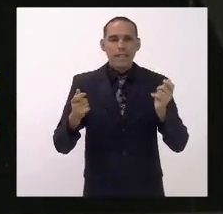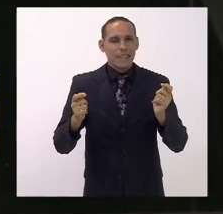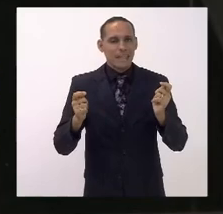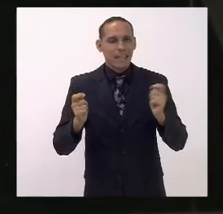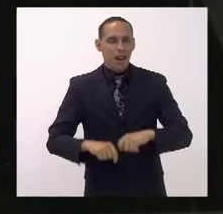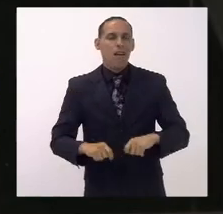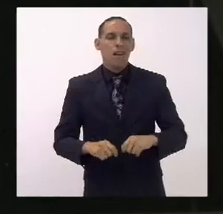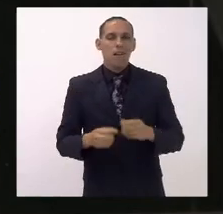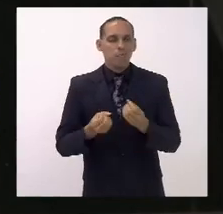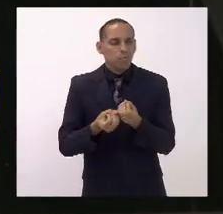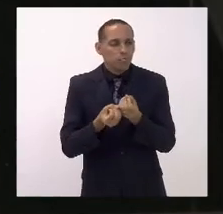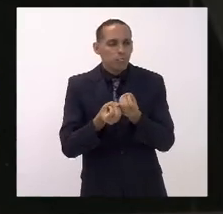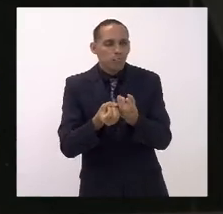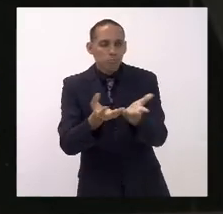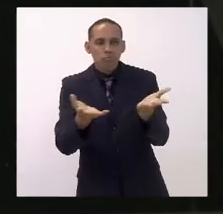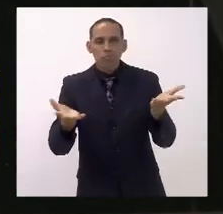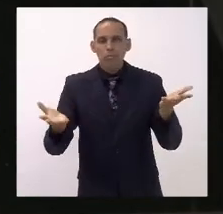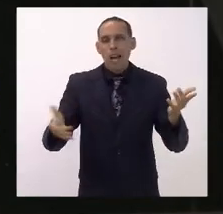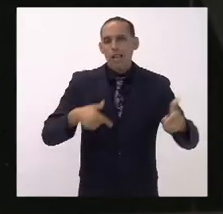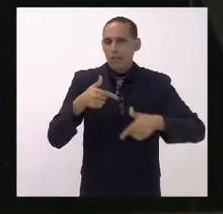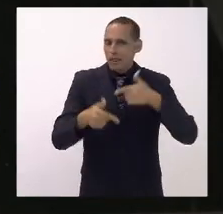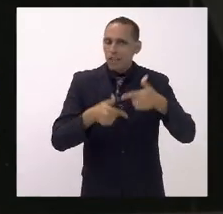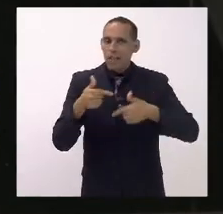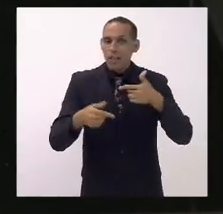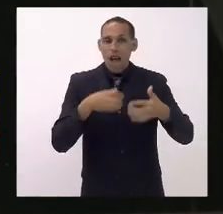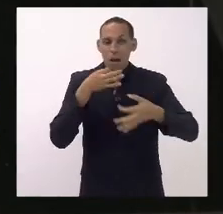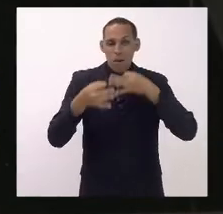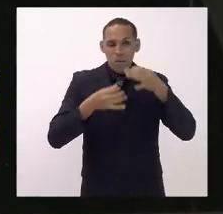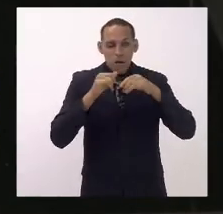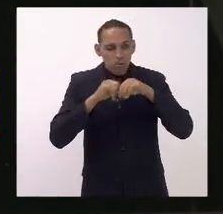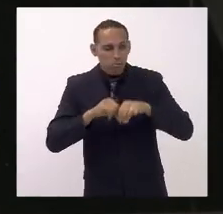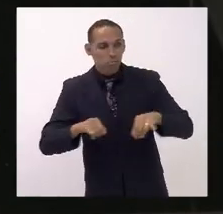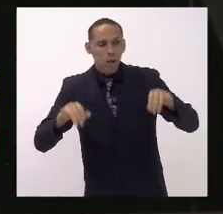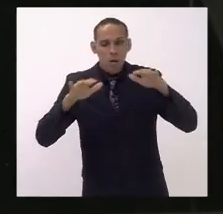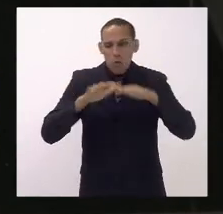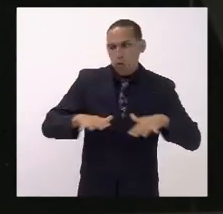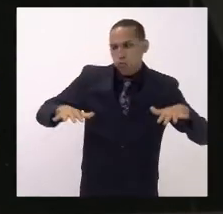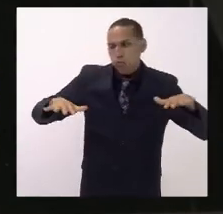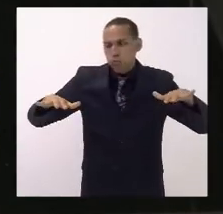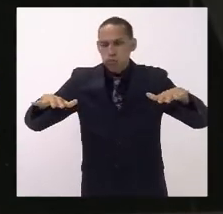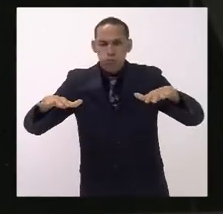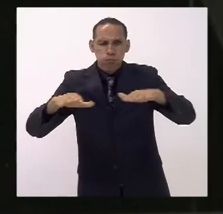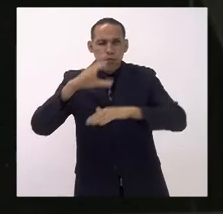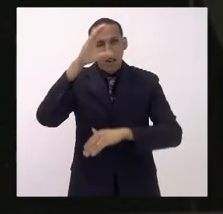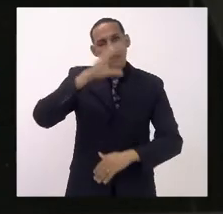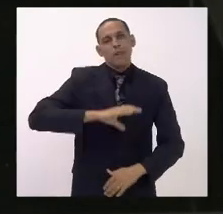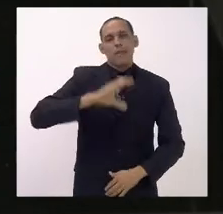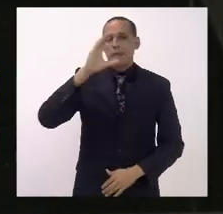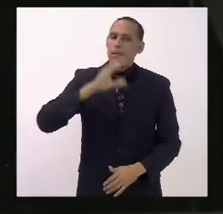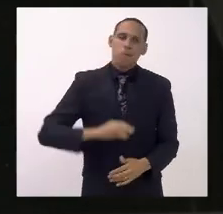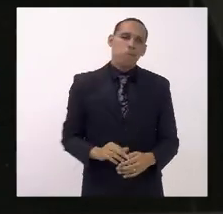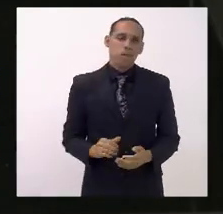possam disponibilizar esse serviço de alerta para todos os cidadãos,